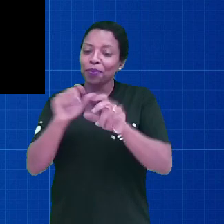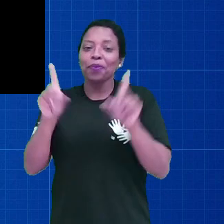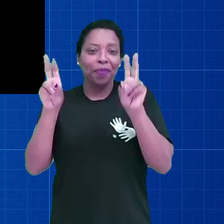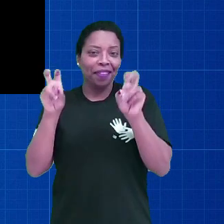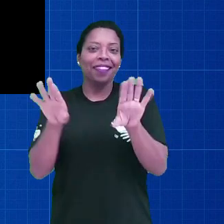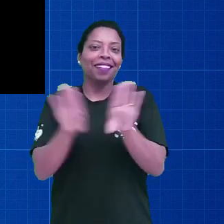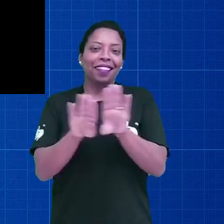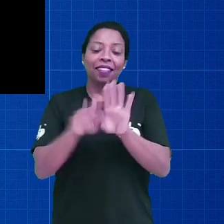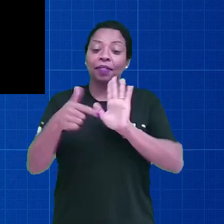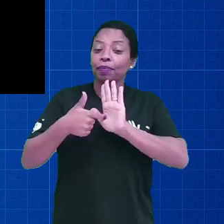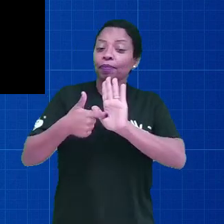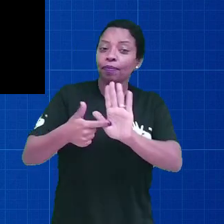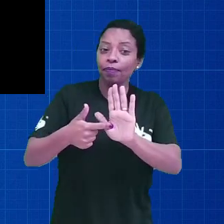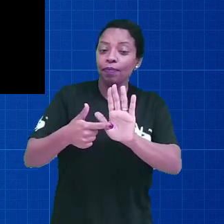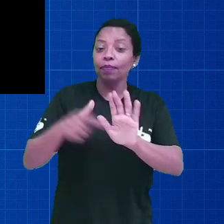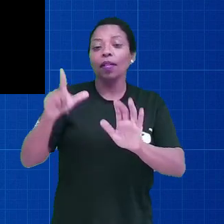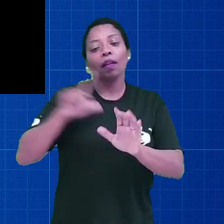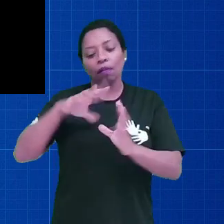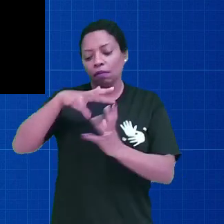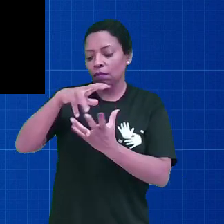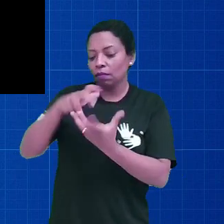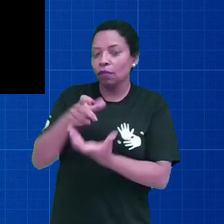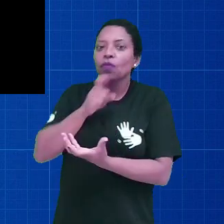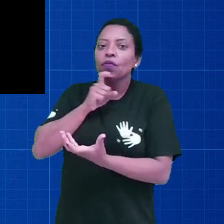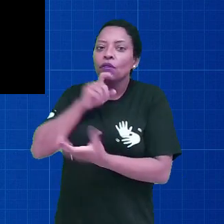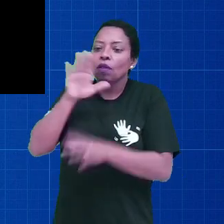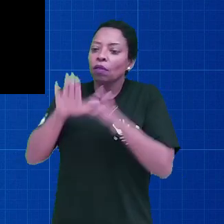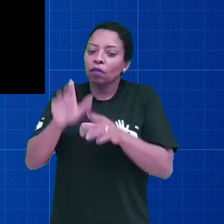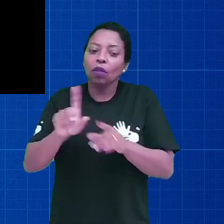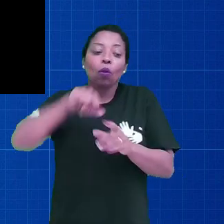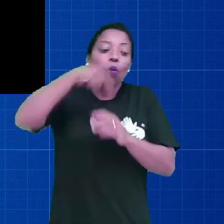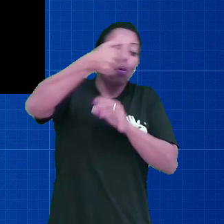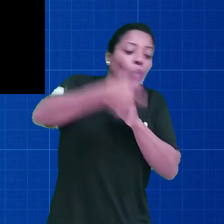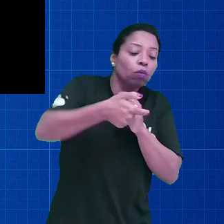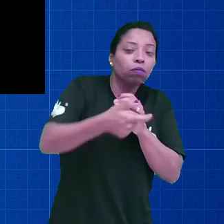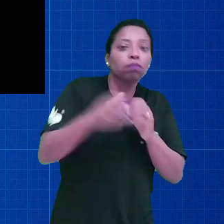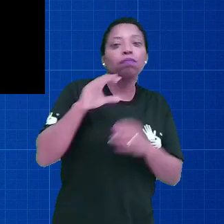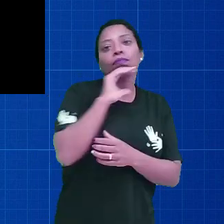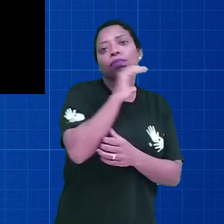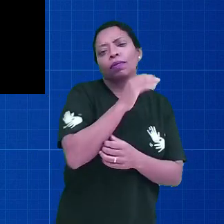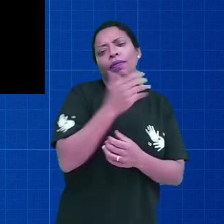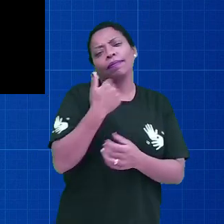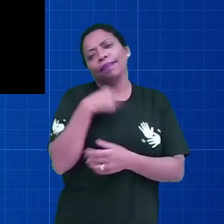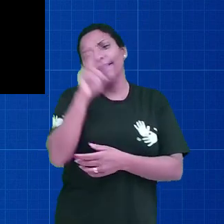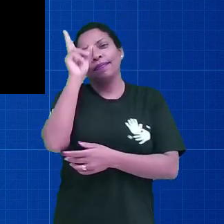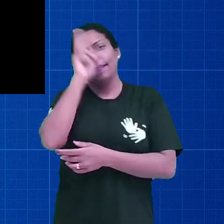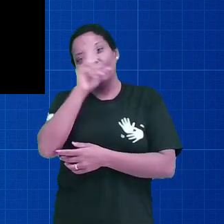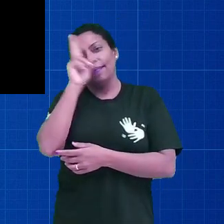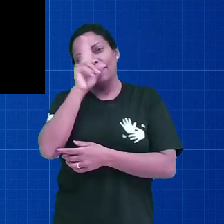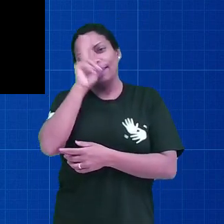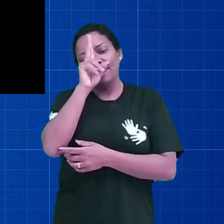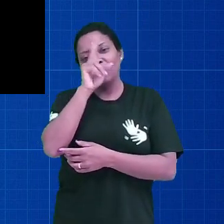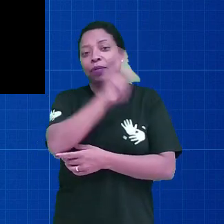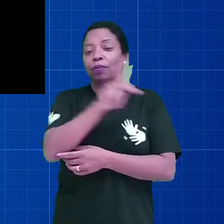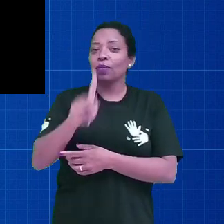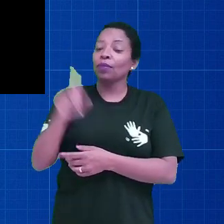dados históricos, você nota que está esfriando. Em alguns locais, está esquentando. Né? Isso me lembra um professor americano